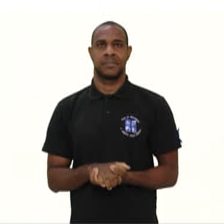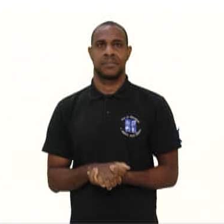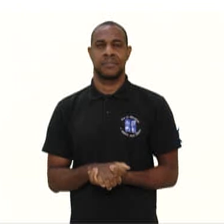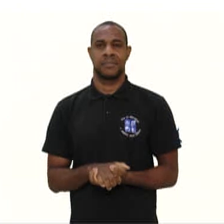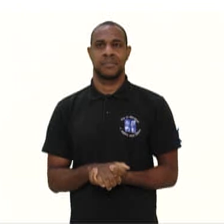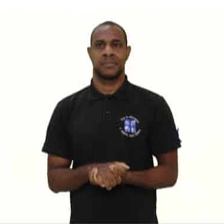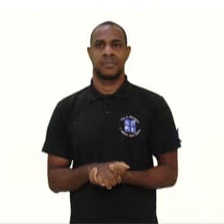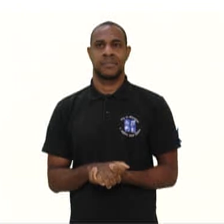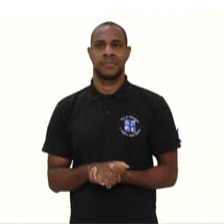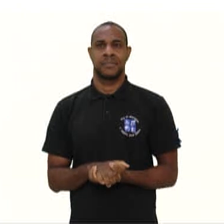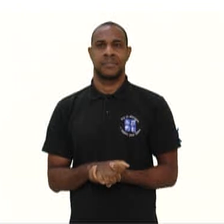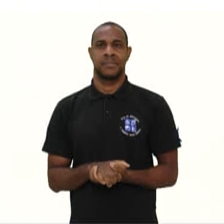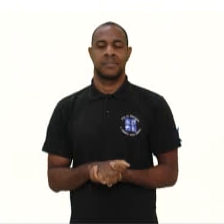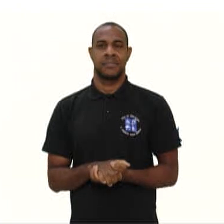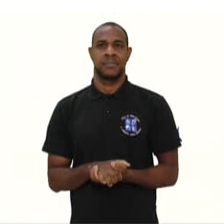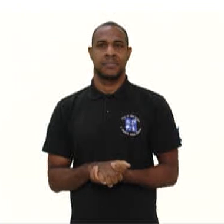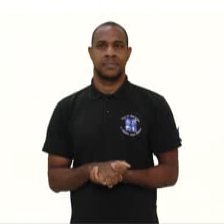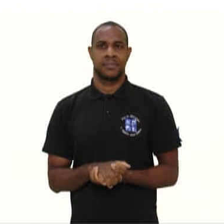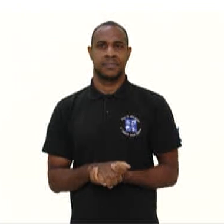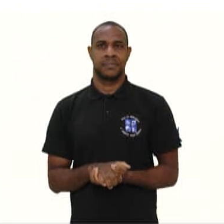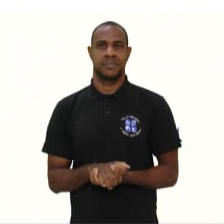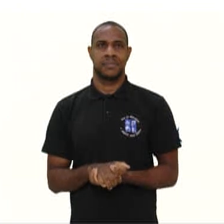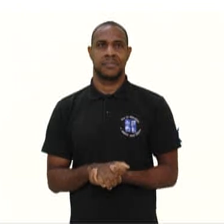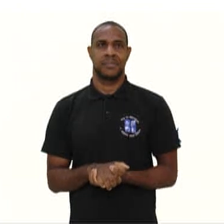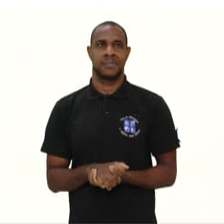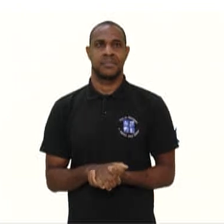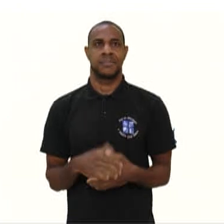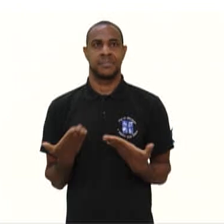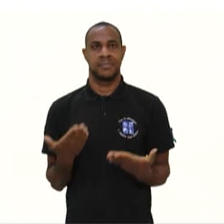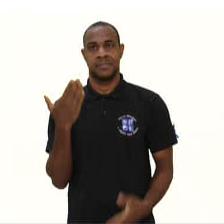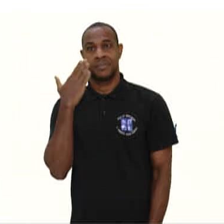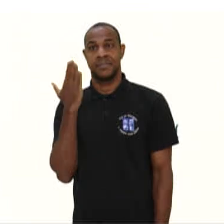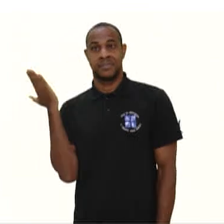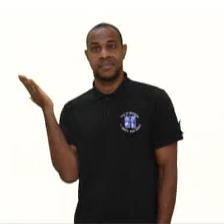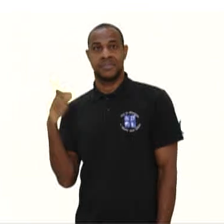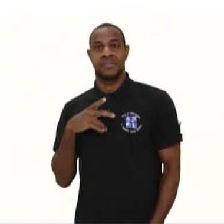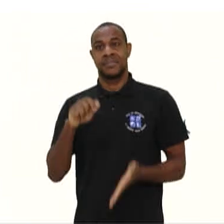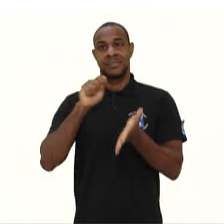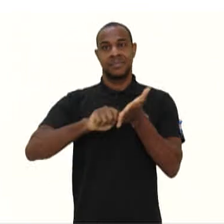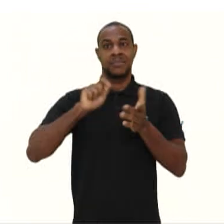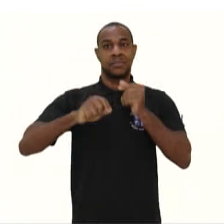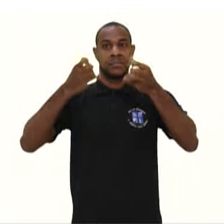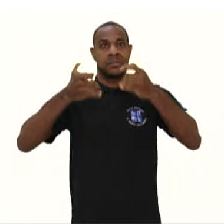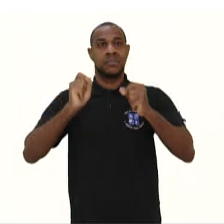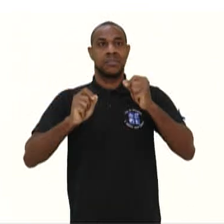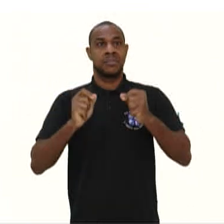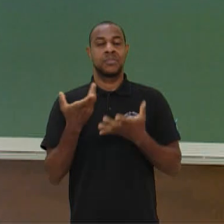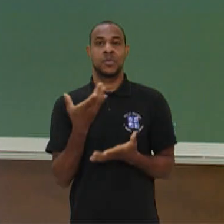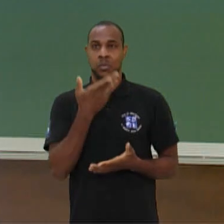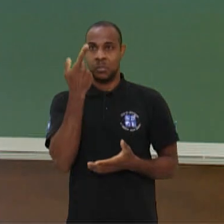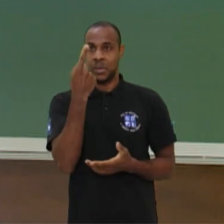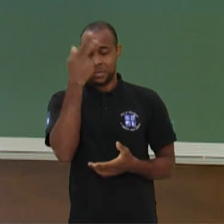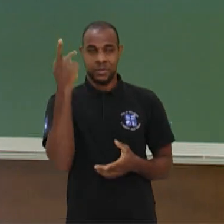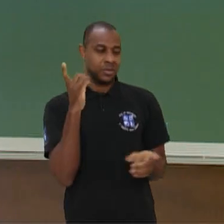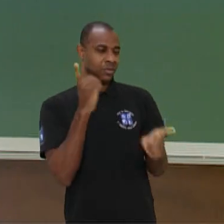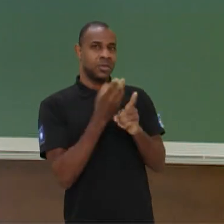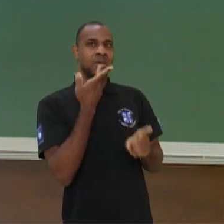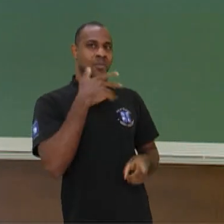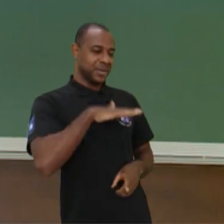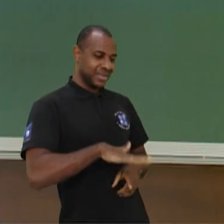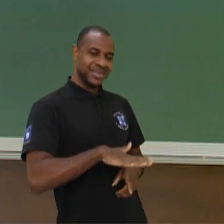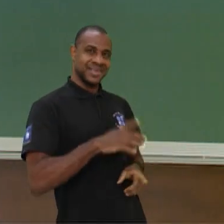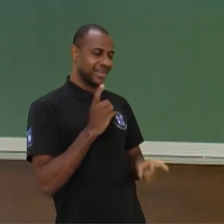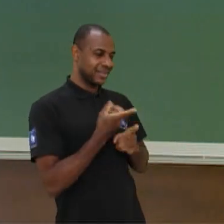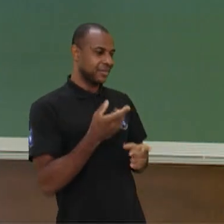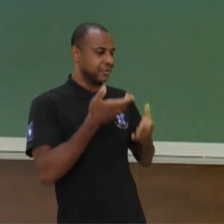going to miss them until next week. Então aqui tem descrito que uma pessoa encontra uma criança, fala